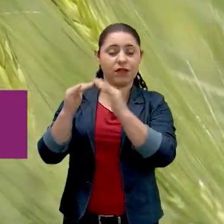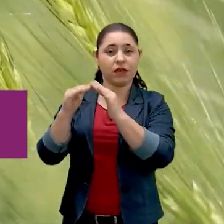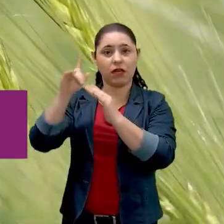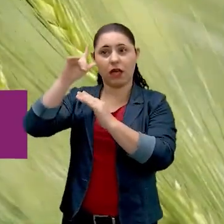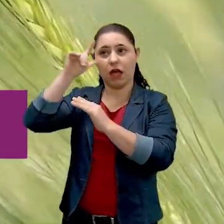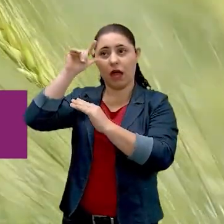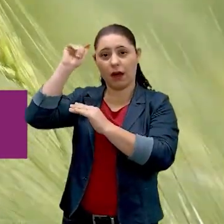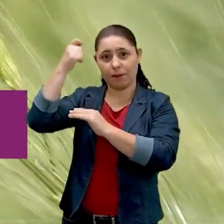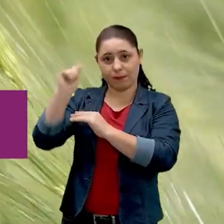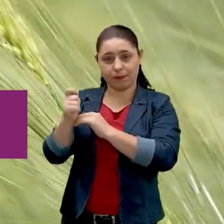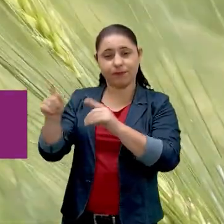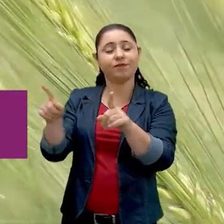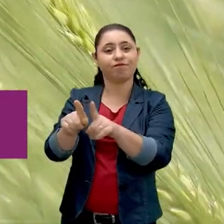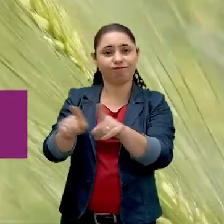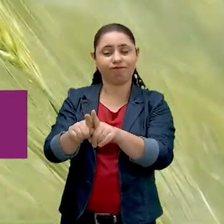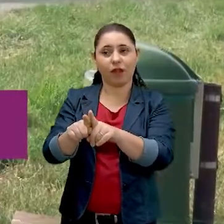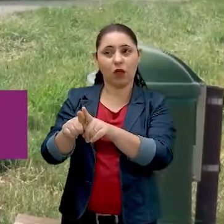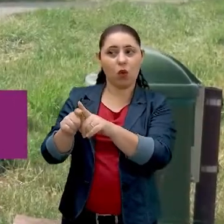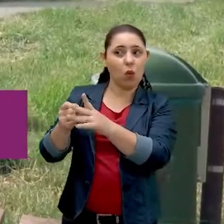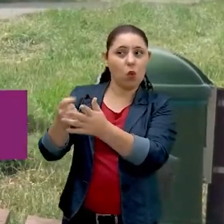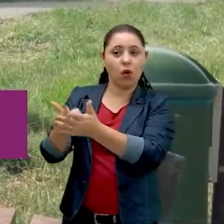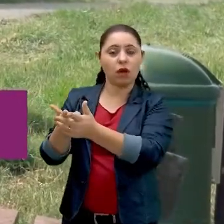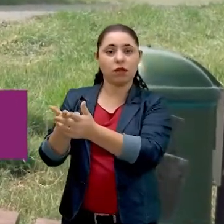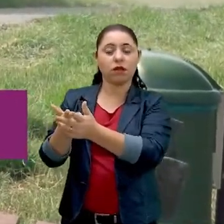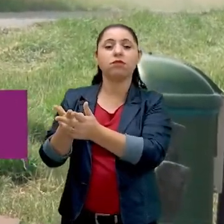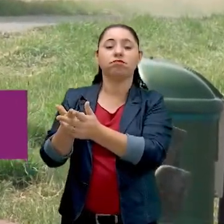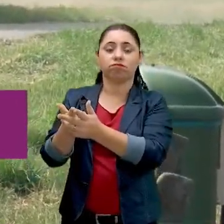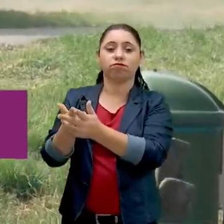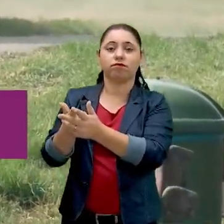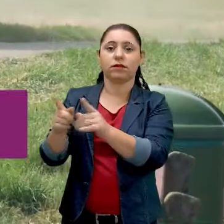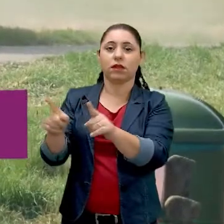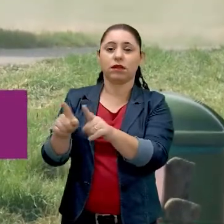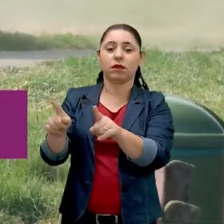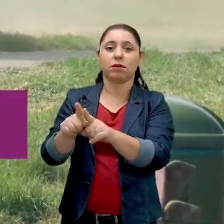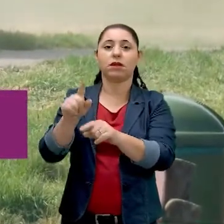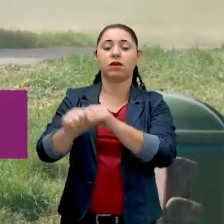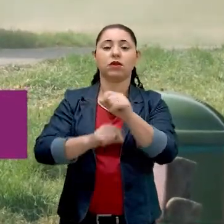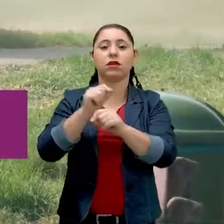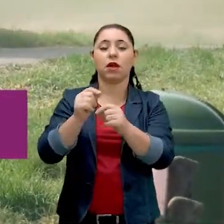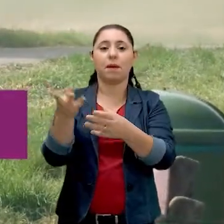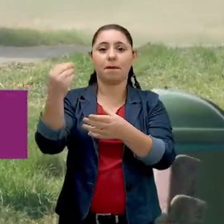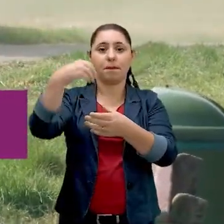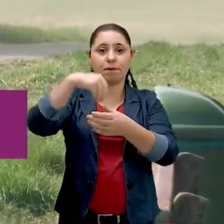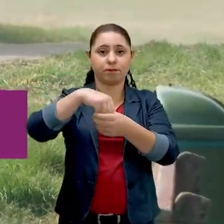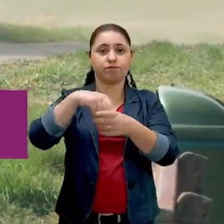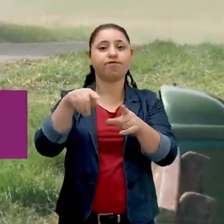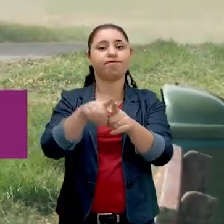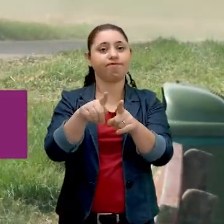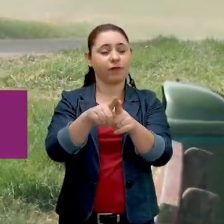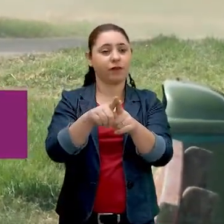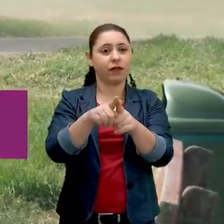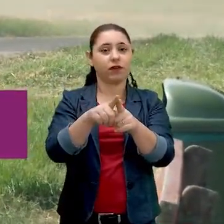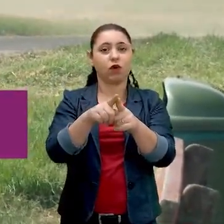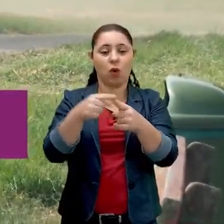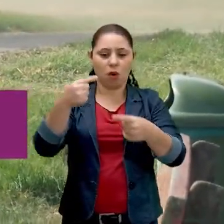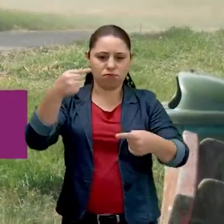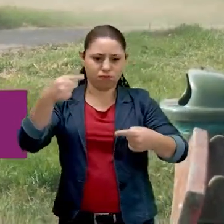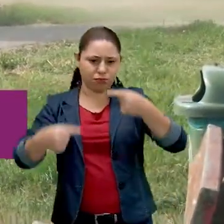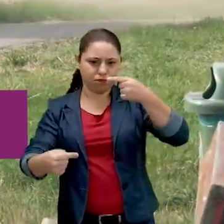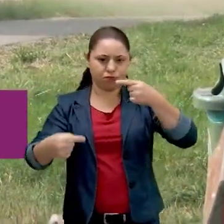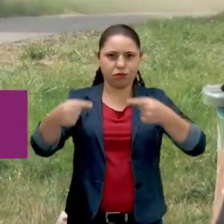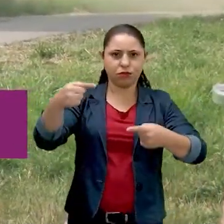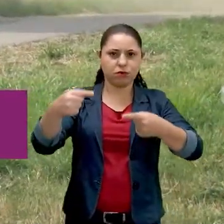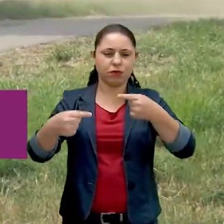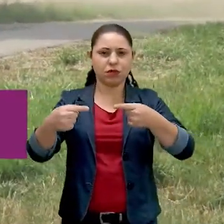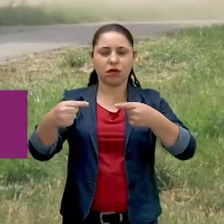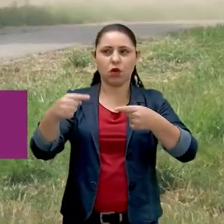aqui. Todavia, o que a gente importa da Argentina, para atender o nosso mercado interno, vai gerar uma competição de